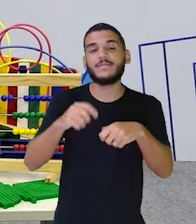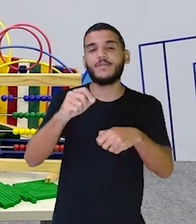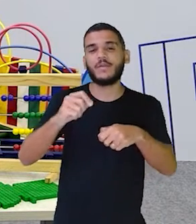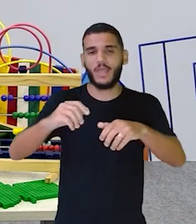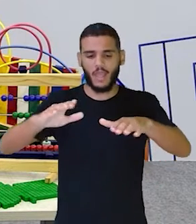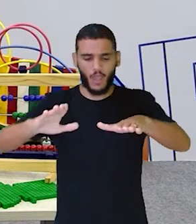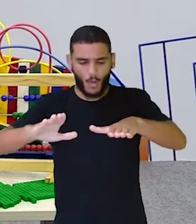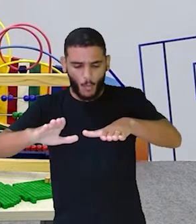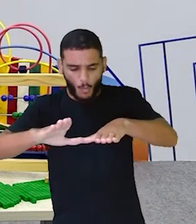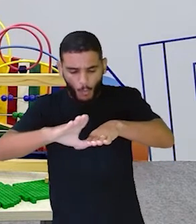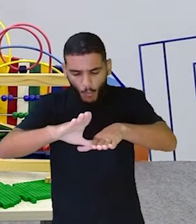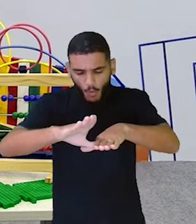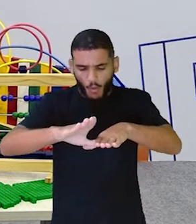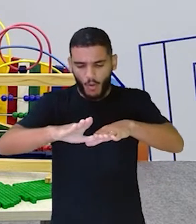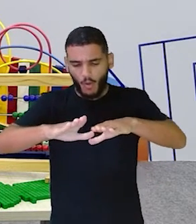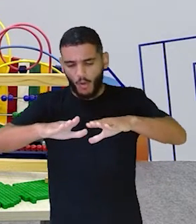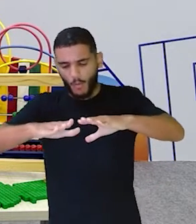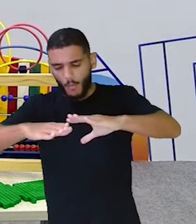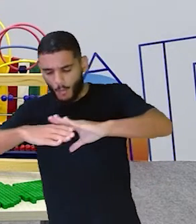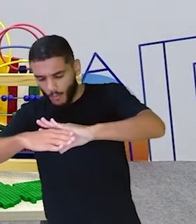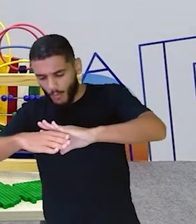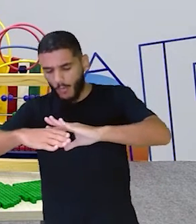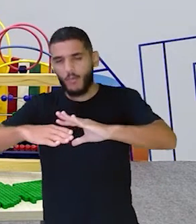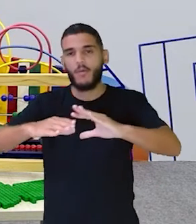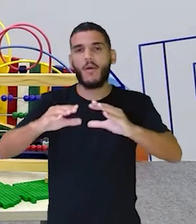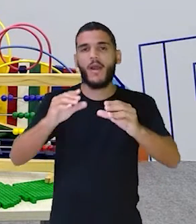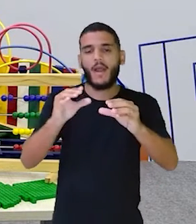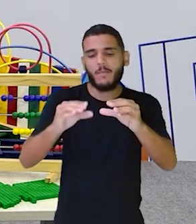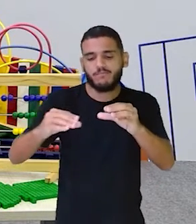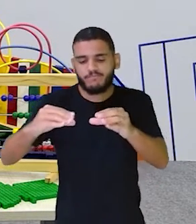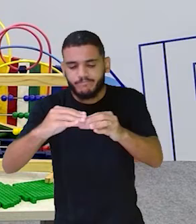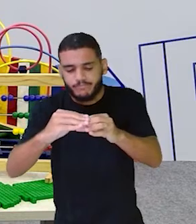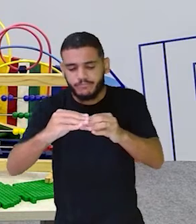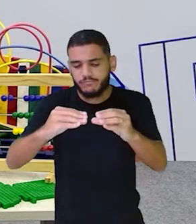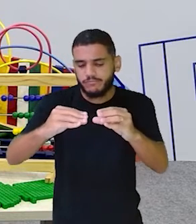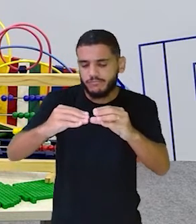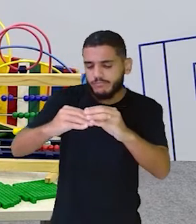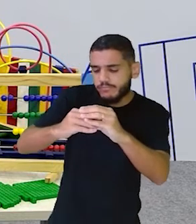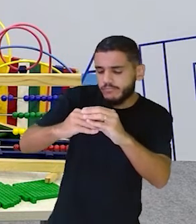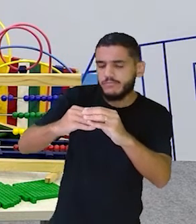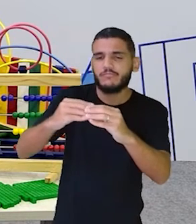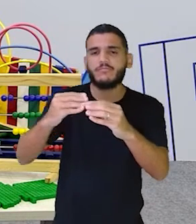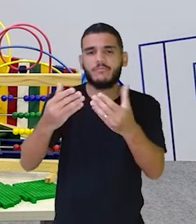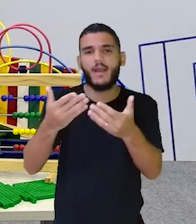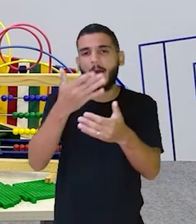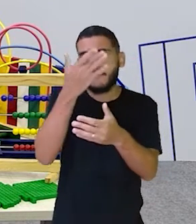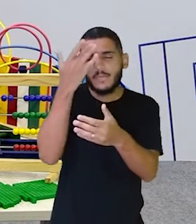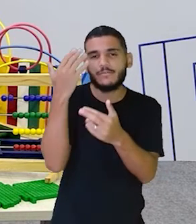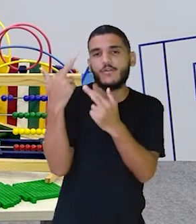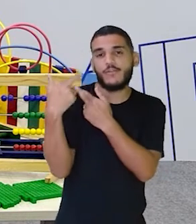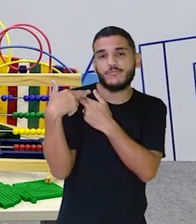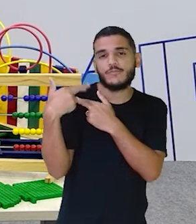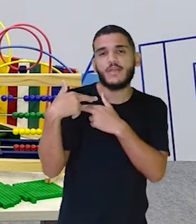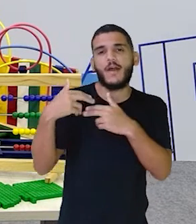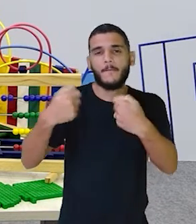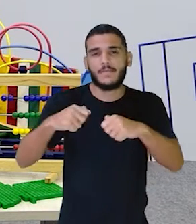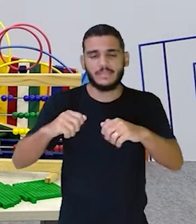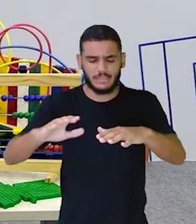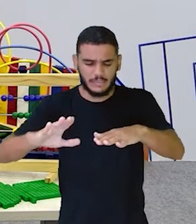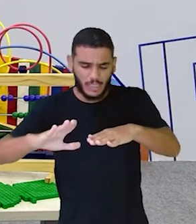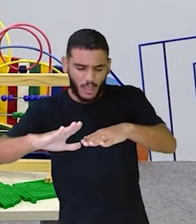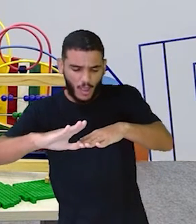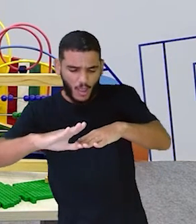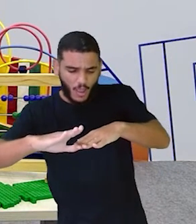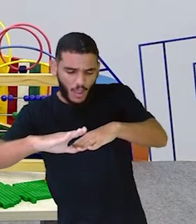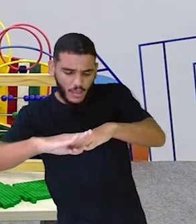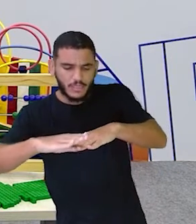que ele se desorganize. É importante o professor que está mediando ali. Então, vamos perceber se ele